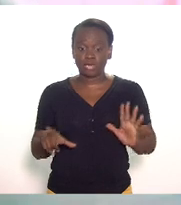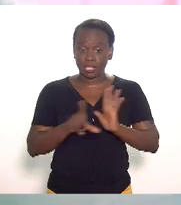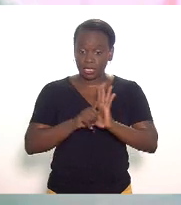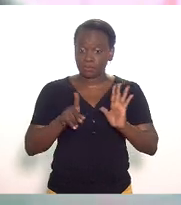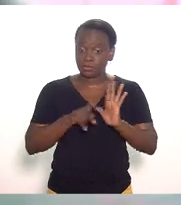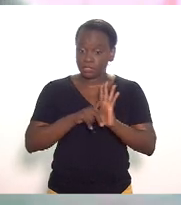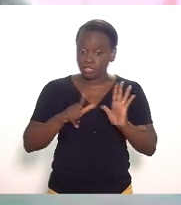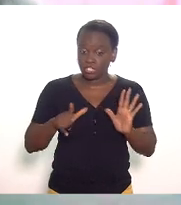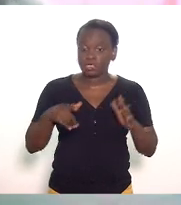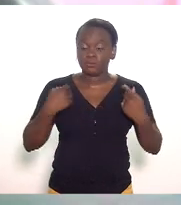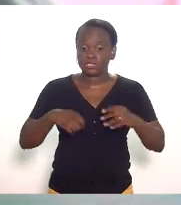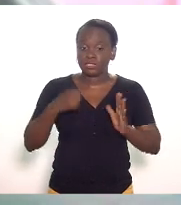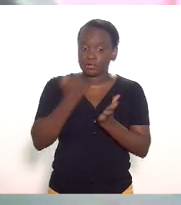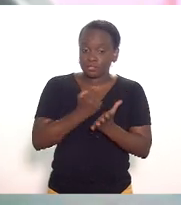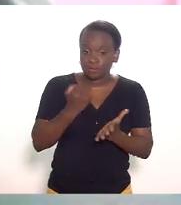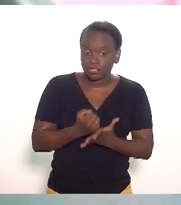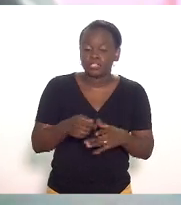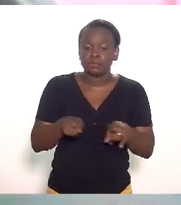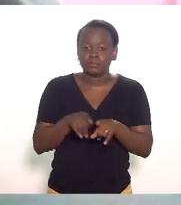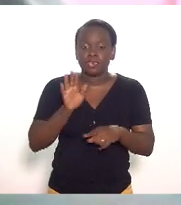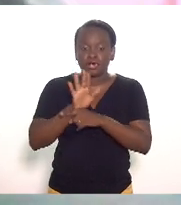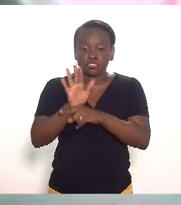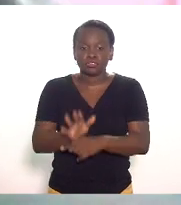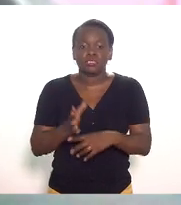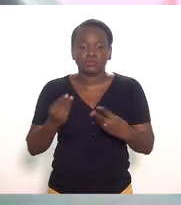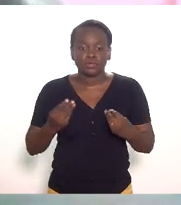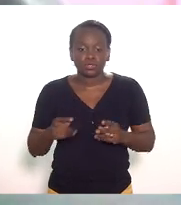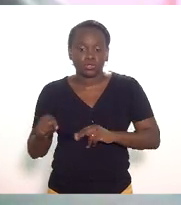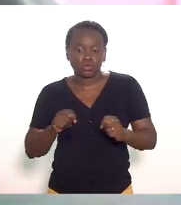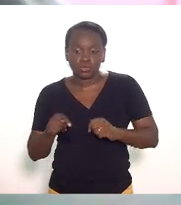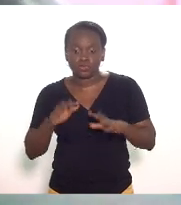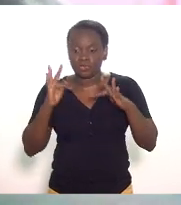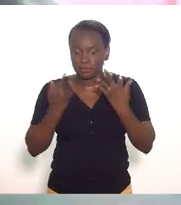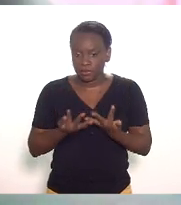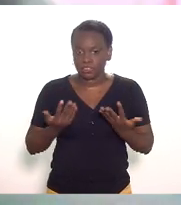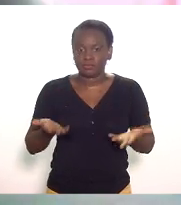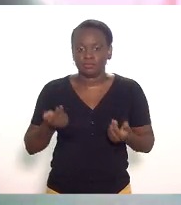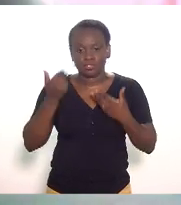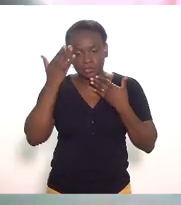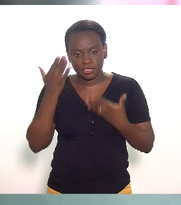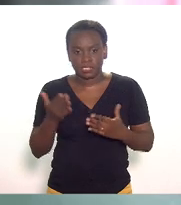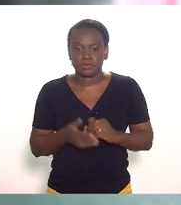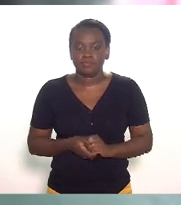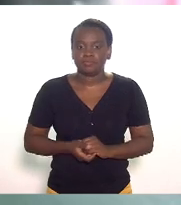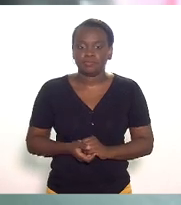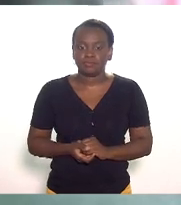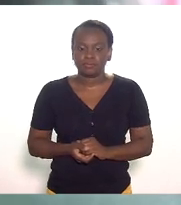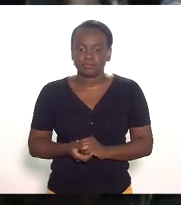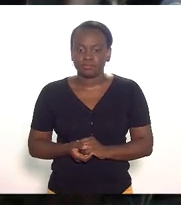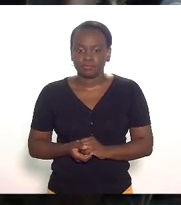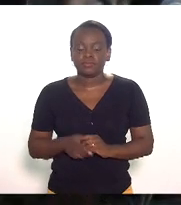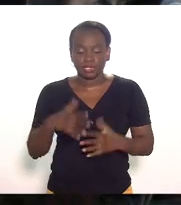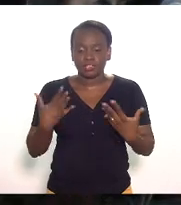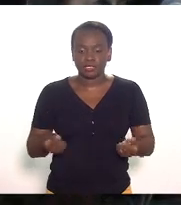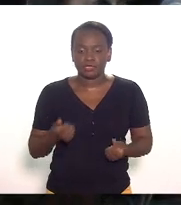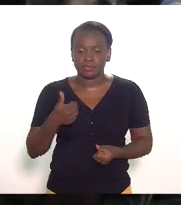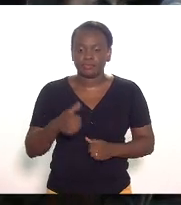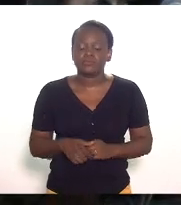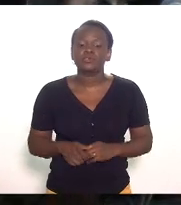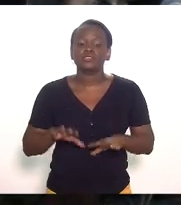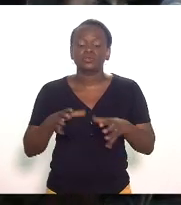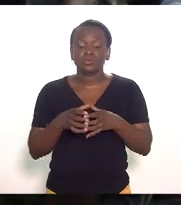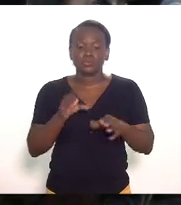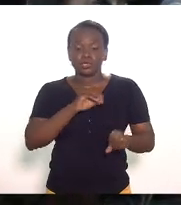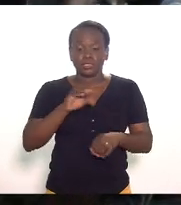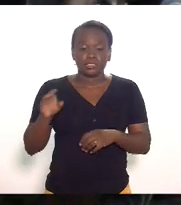é a lei, sendo regulamentada, também vai ajudar muito aí no controle dos pais. Muito obrigada, senhor presidente. Okay. Parecer favorável. Pela Comissão